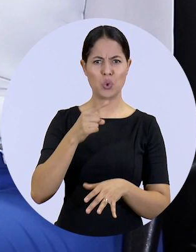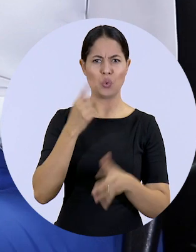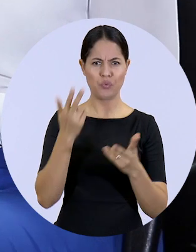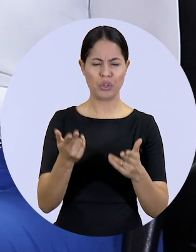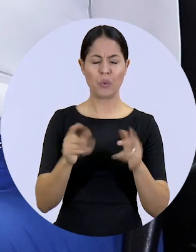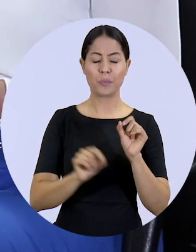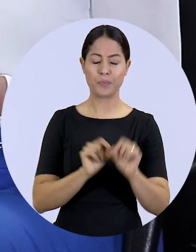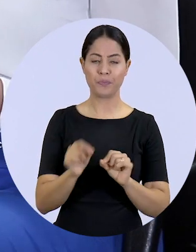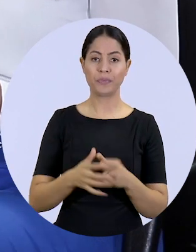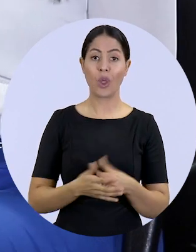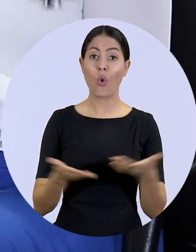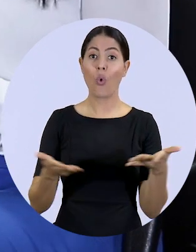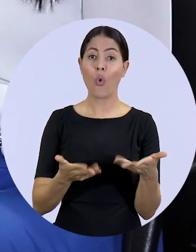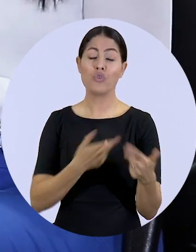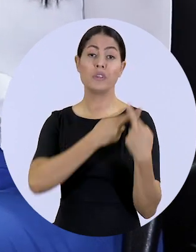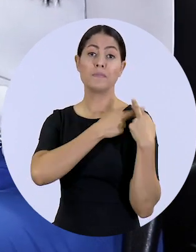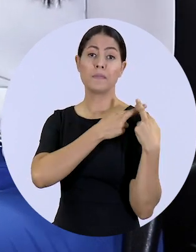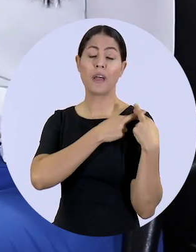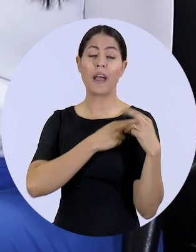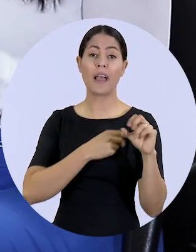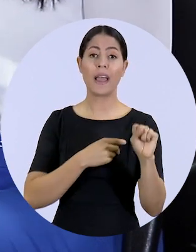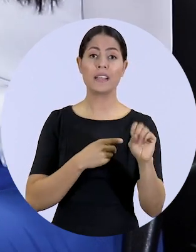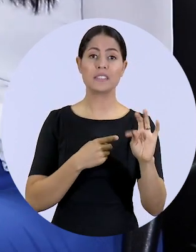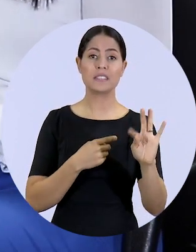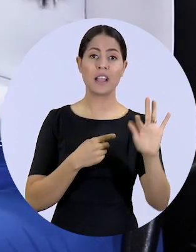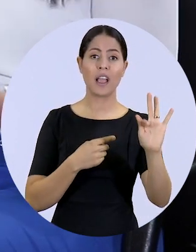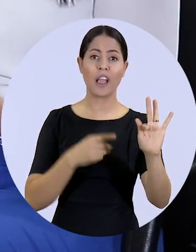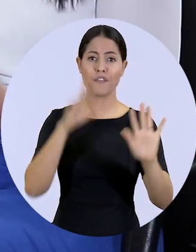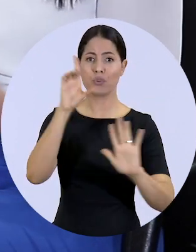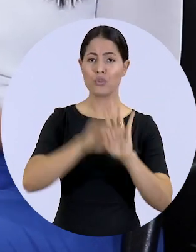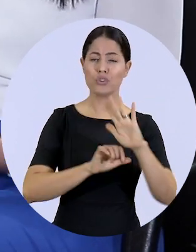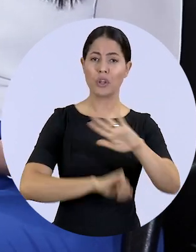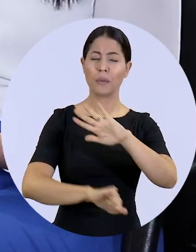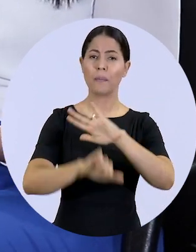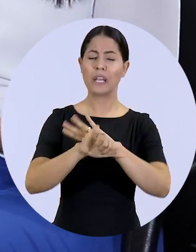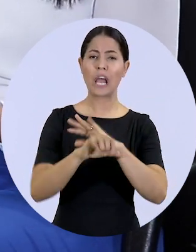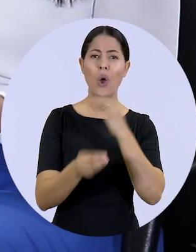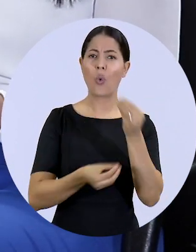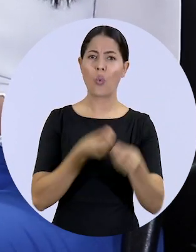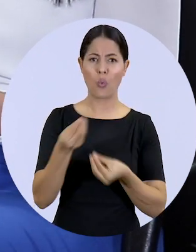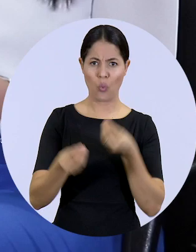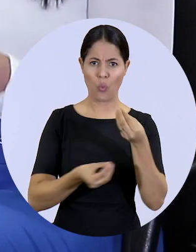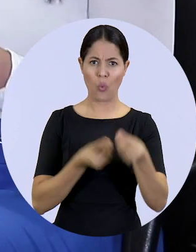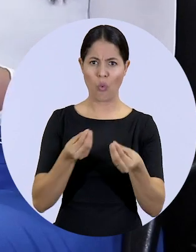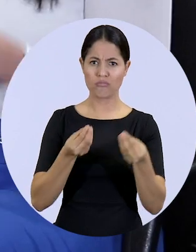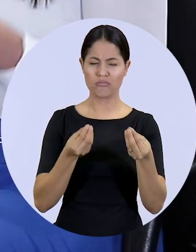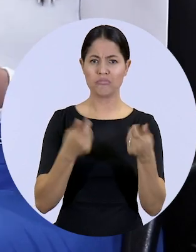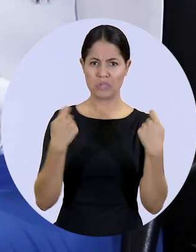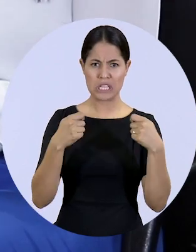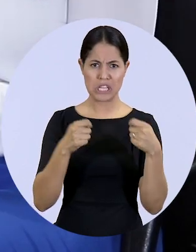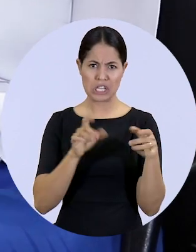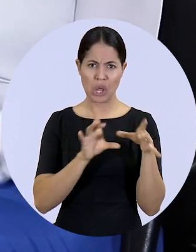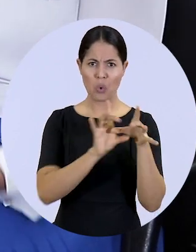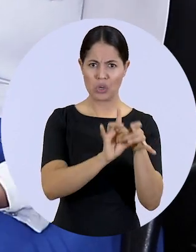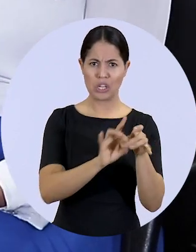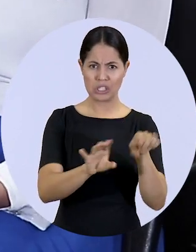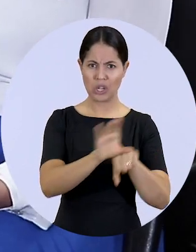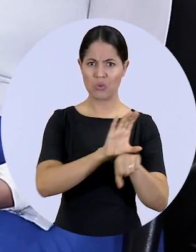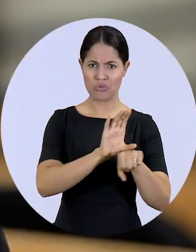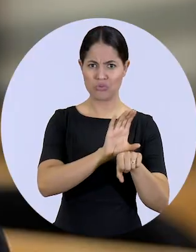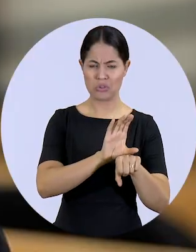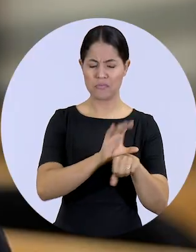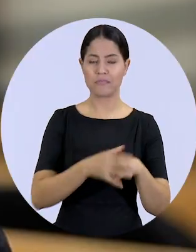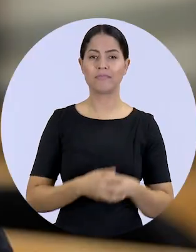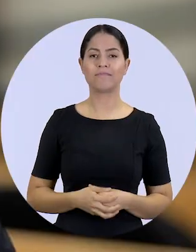telespectadores tenham. Hoje, qual é a responsabilidade do Supremo em pautas sobre o direito penal? Elas precisam estar correlatas à Constituição